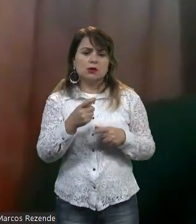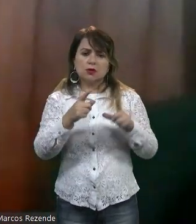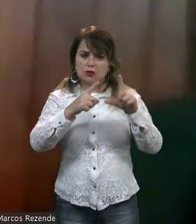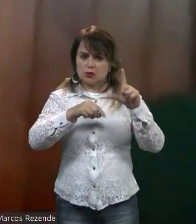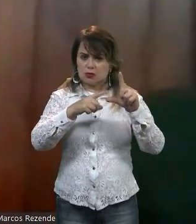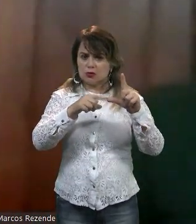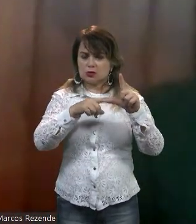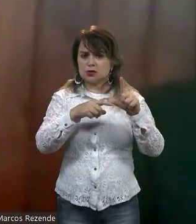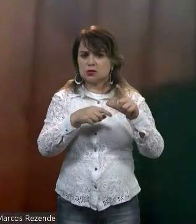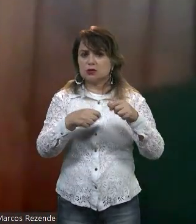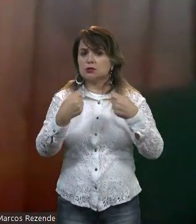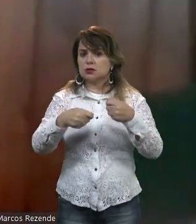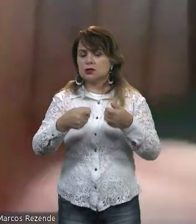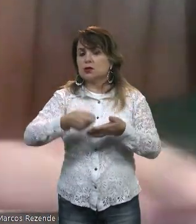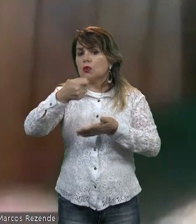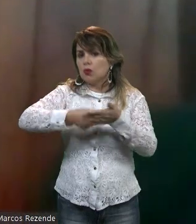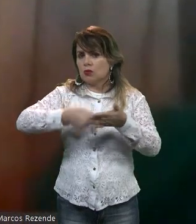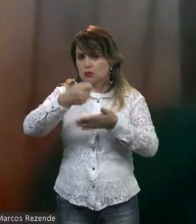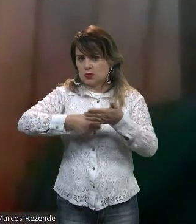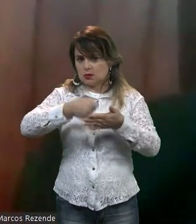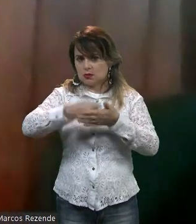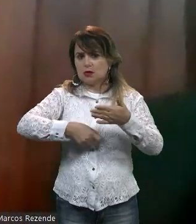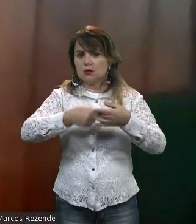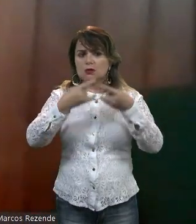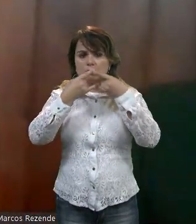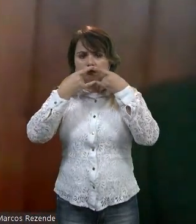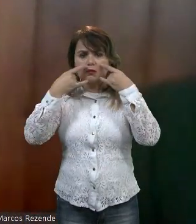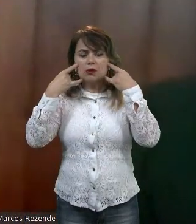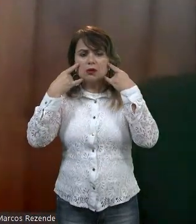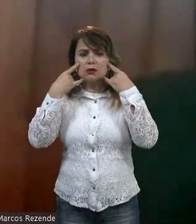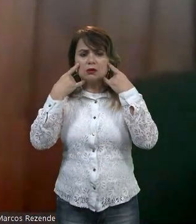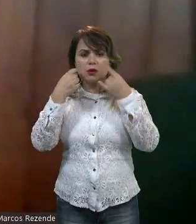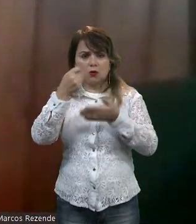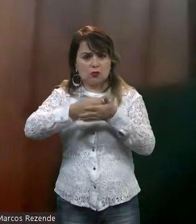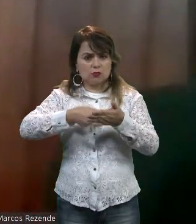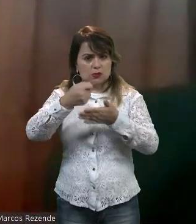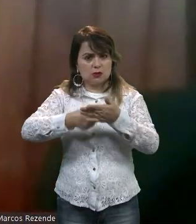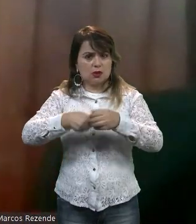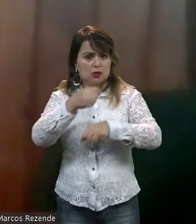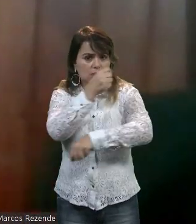rigorosamente a utilização da máscara, do distanciamento, do álcool gel,